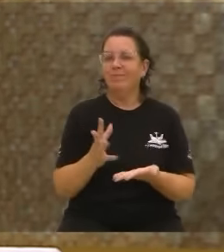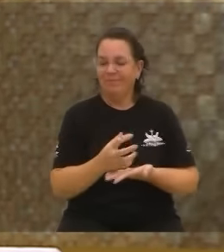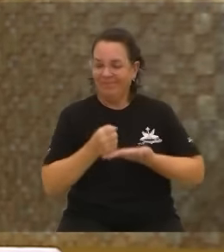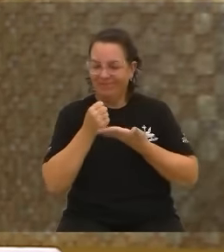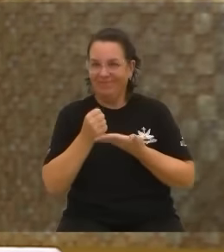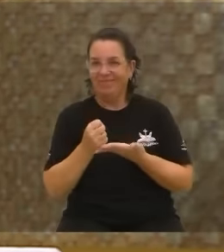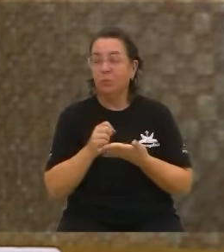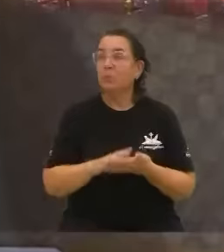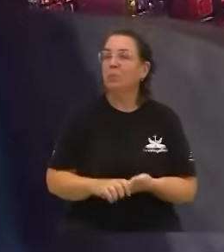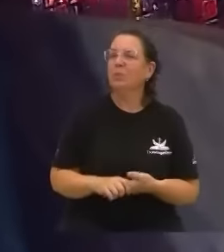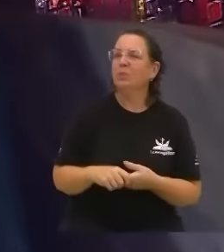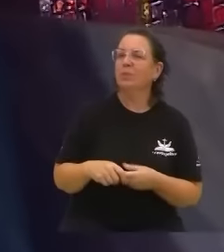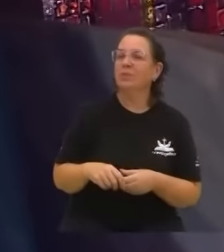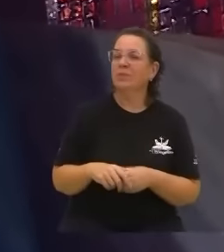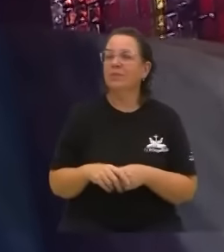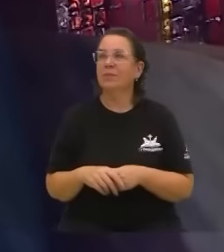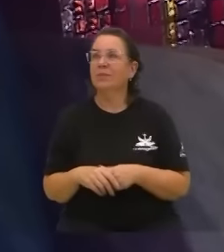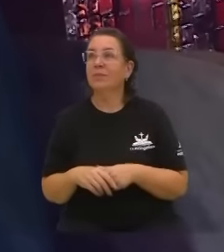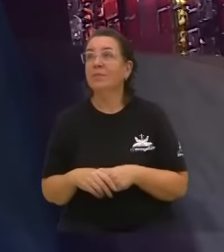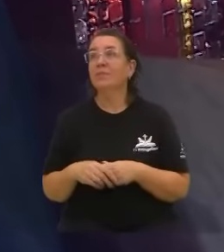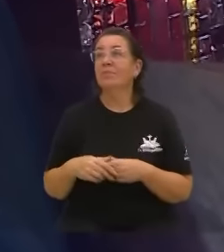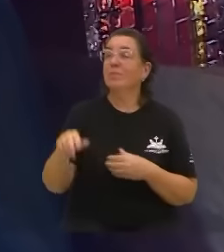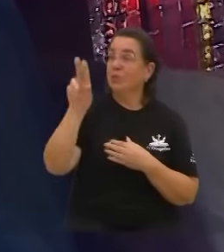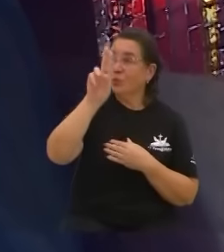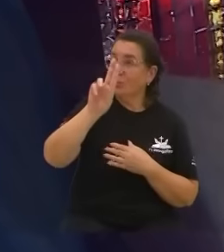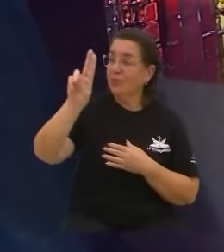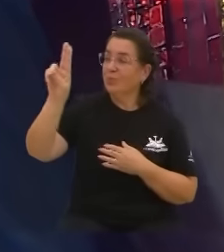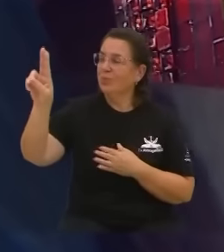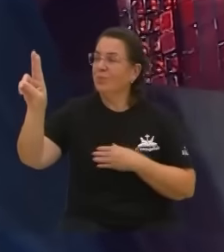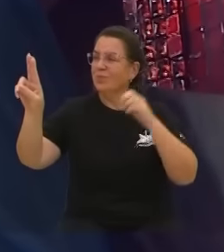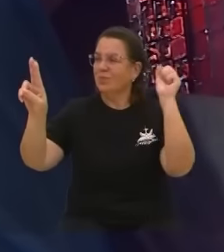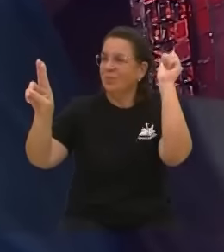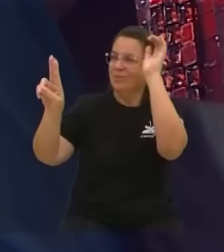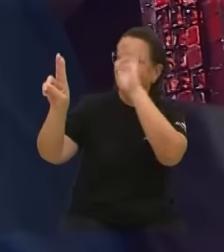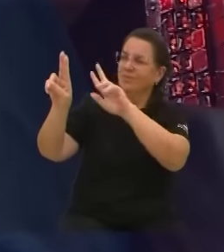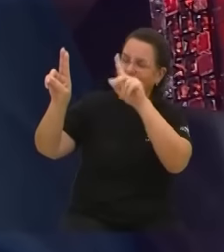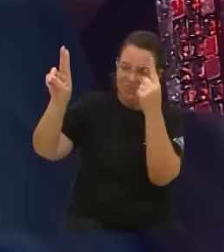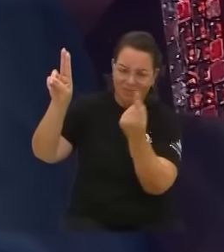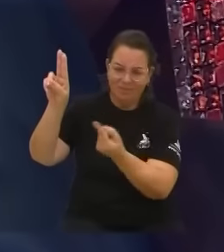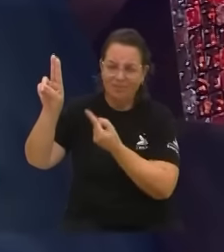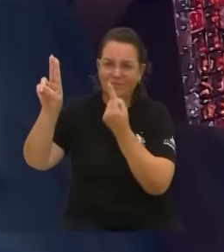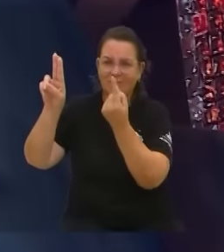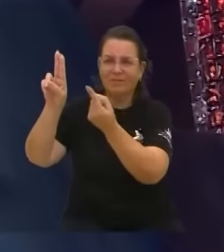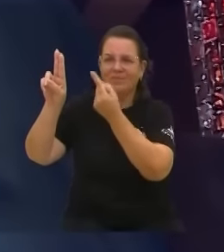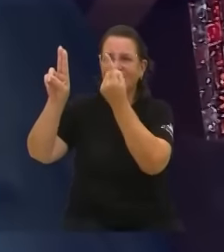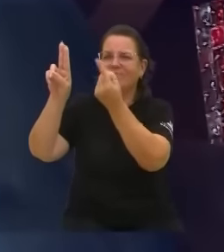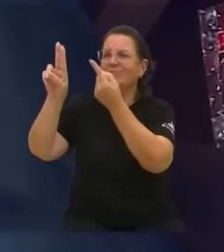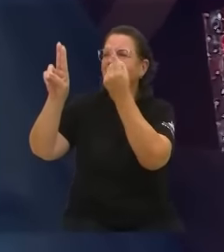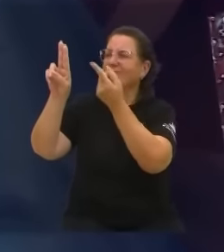tombou. Bendirei eternamente o vosso nome,